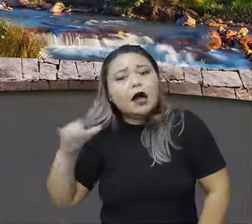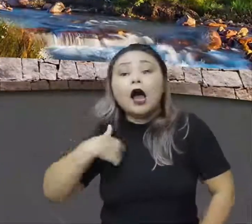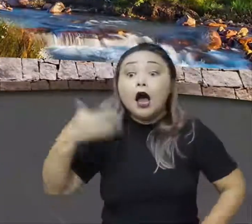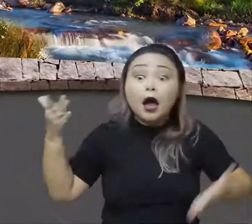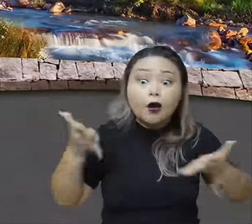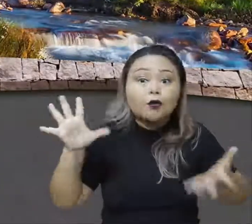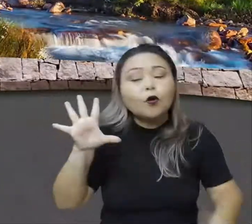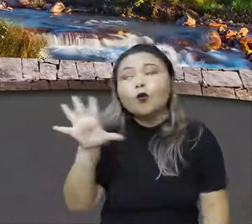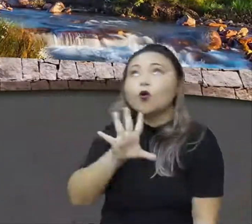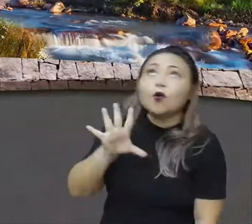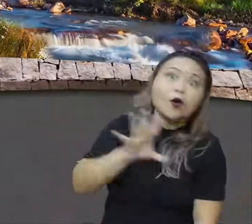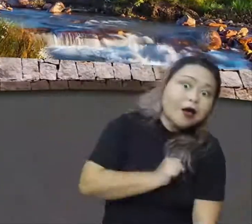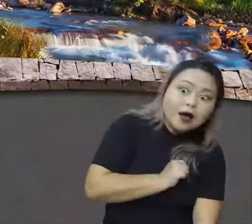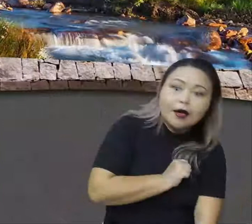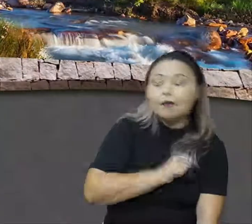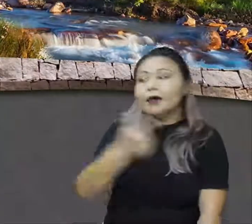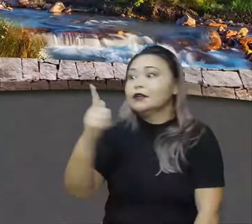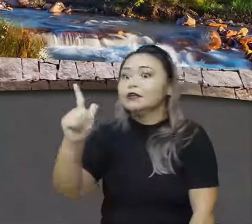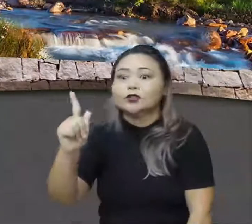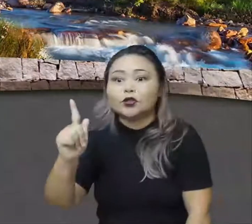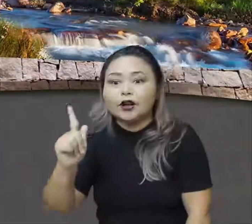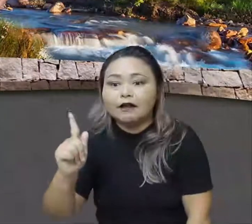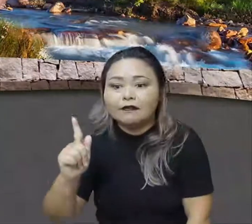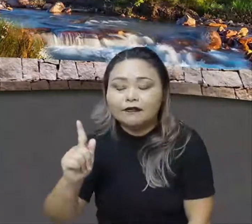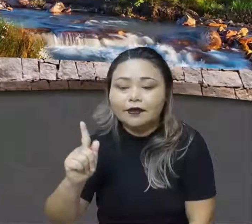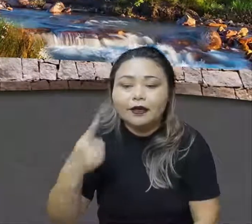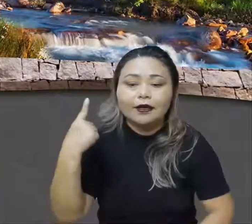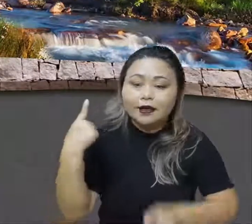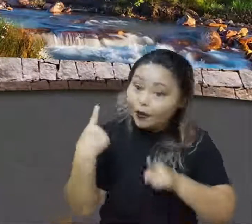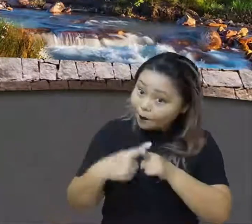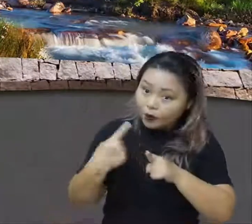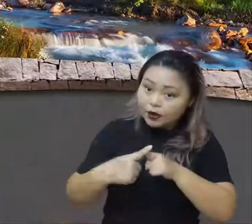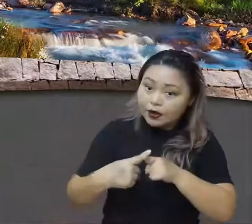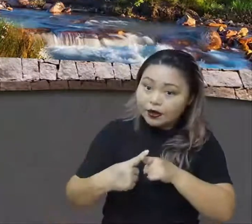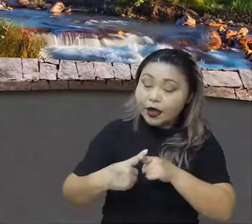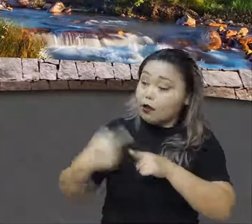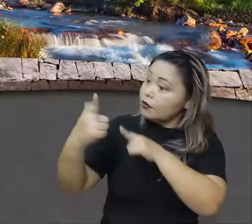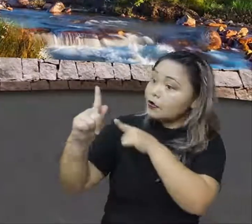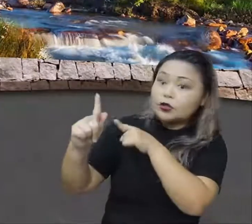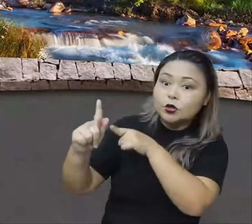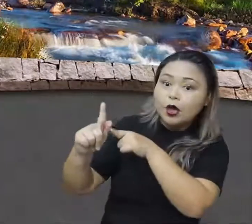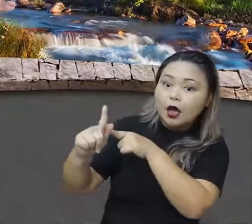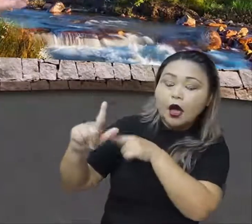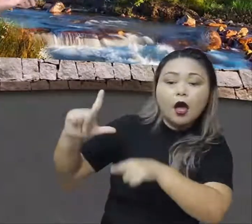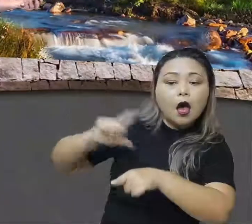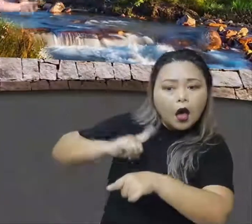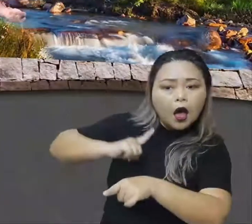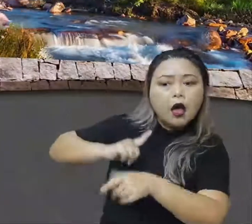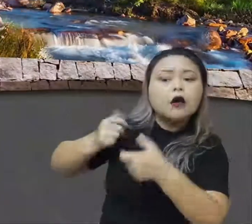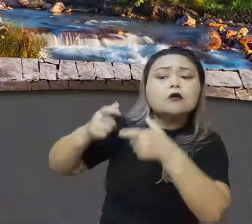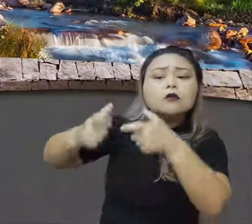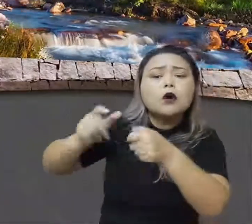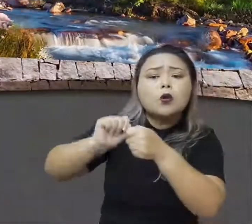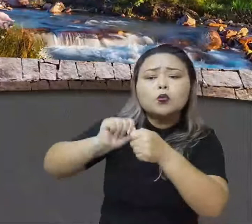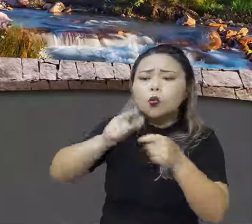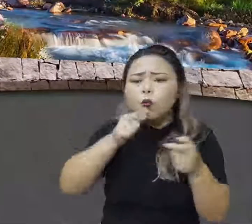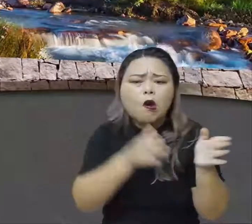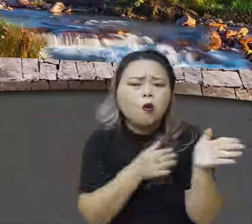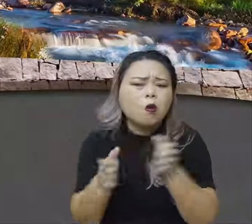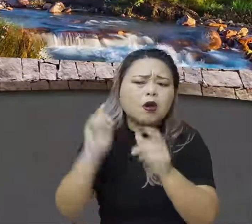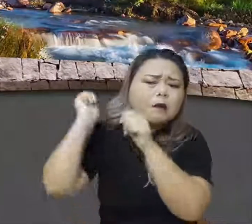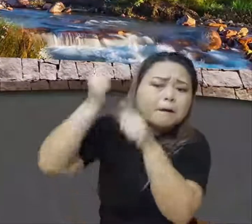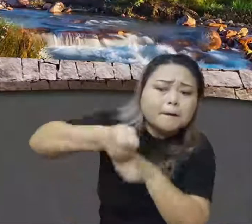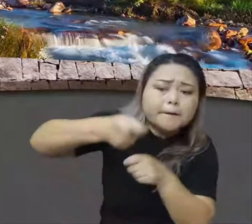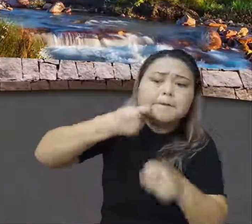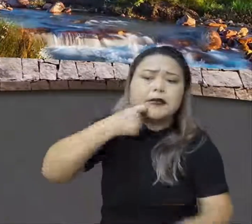você ama geografia. Porque a geografia está presente aonde? Naquele rios que tu vão